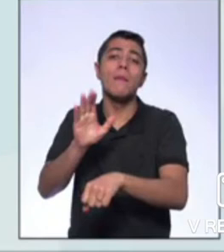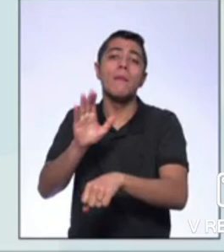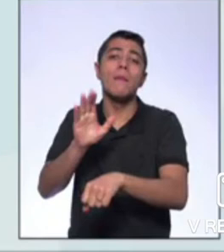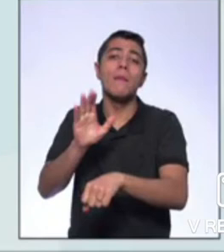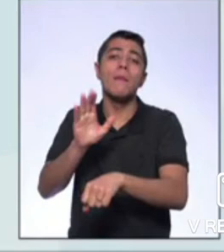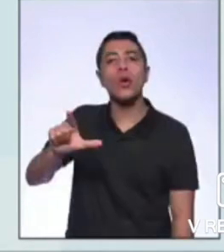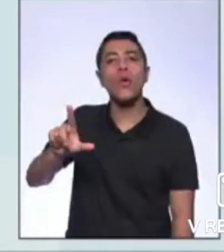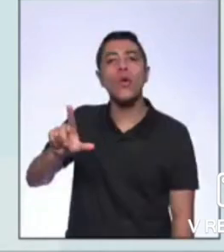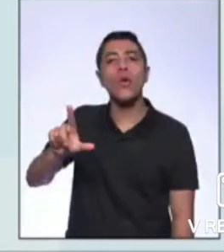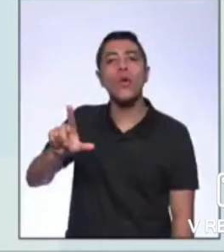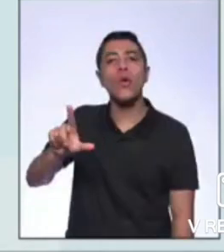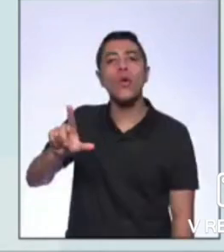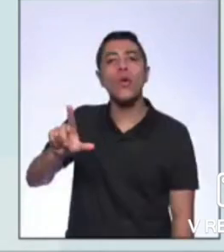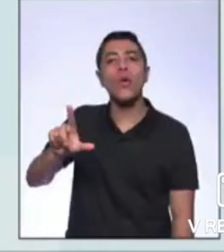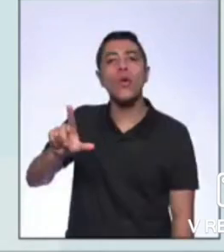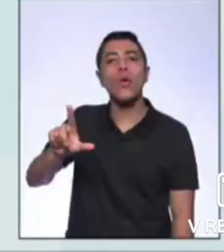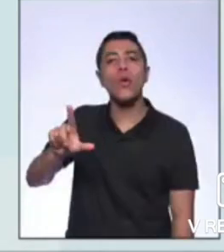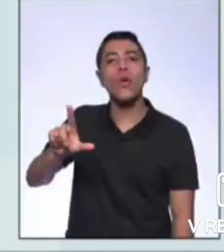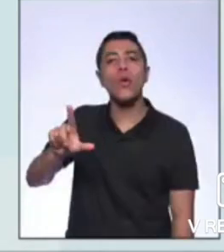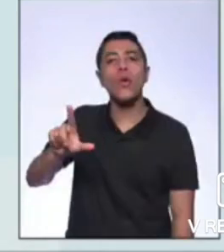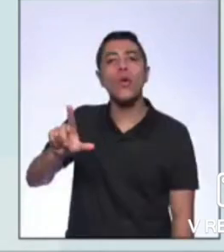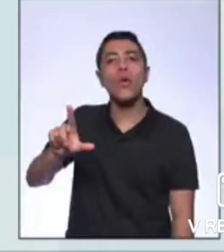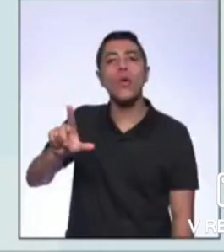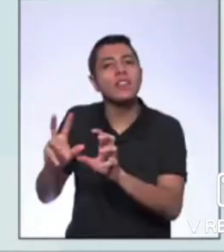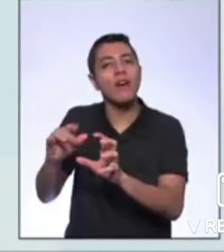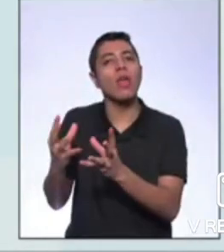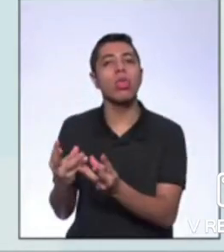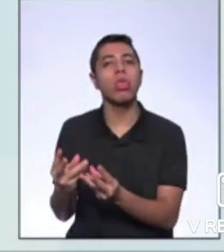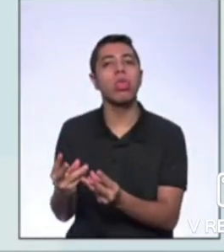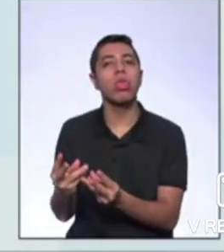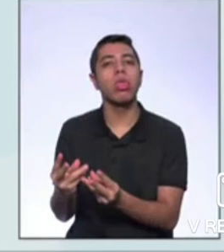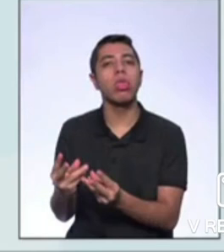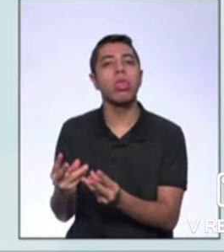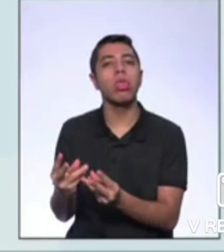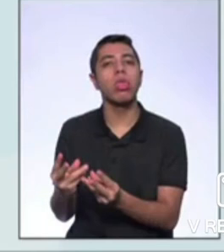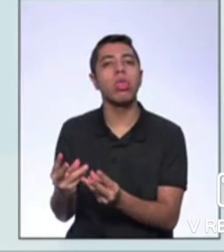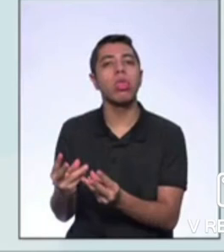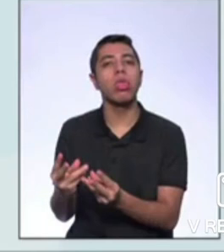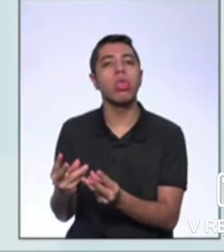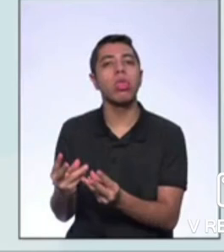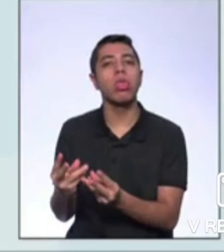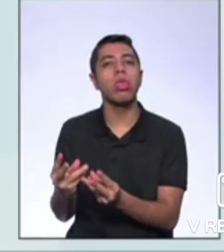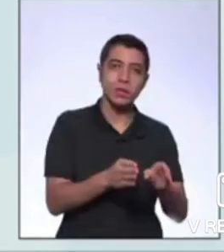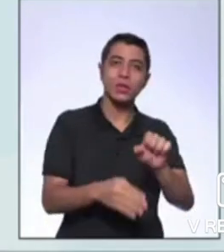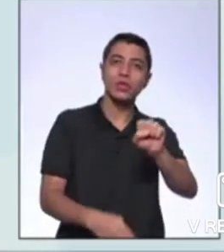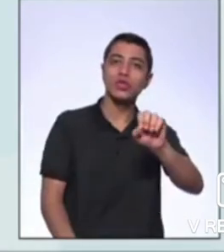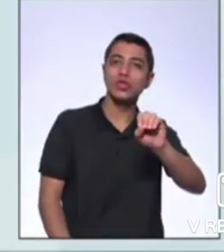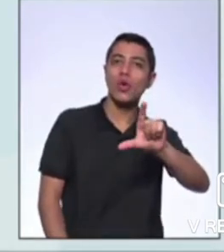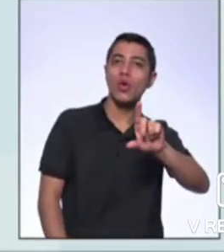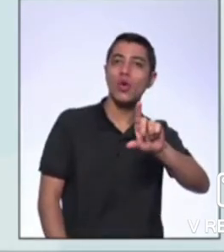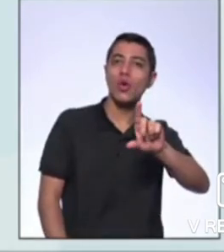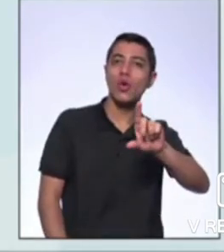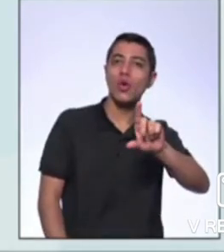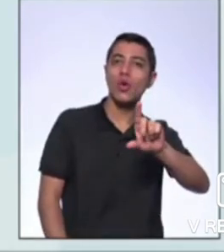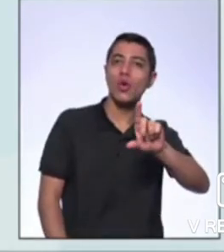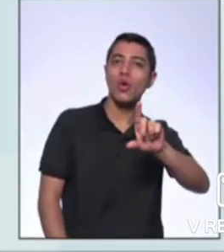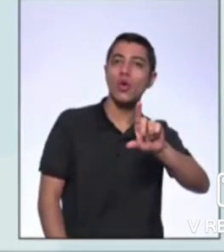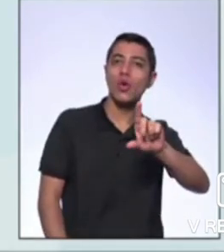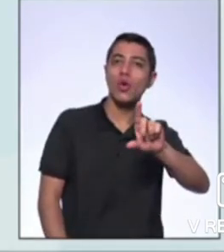data relacionada a quem? A uma solução que compõe dissoluto e dissolvente. E cada componente, ele